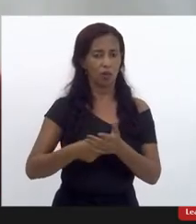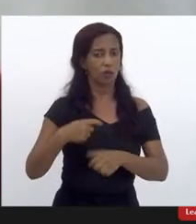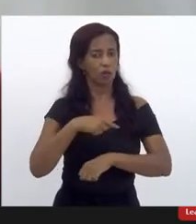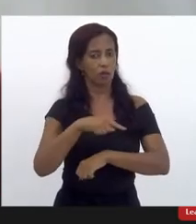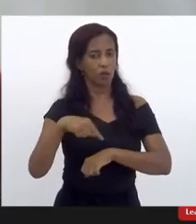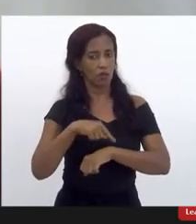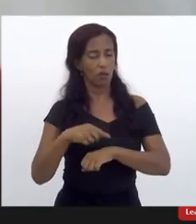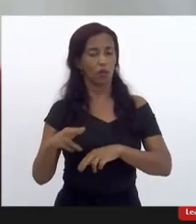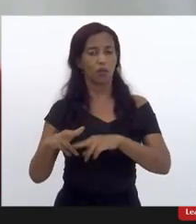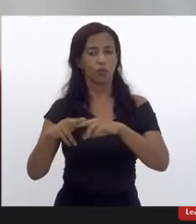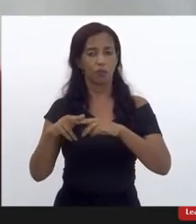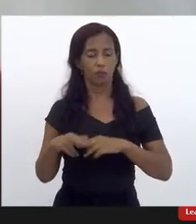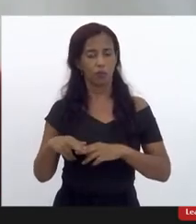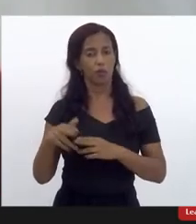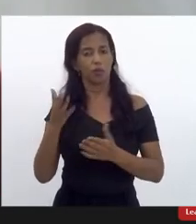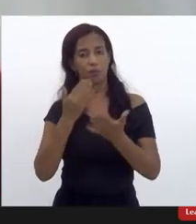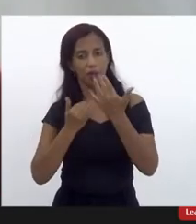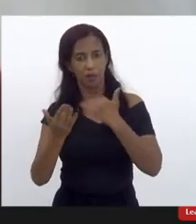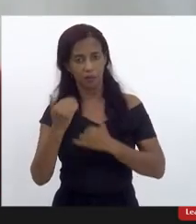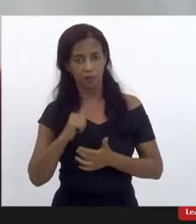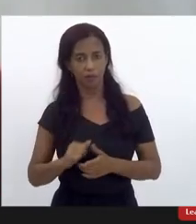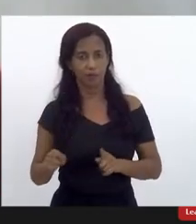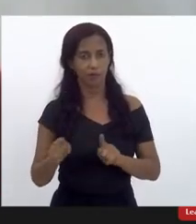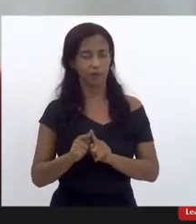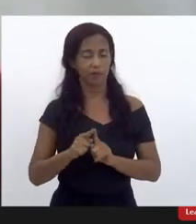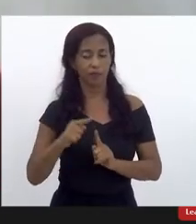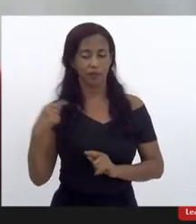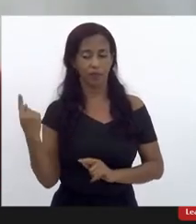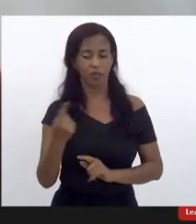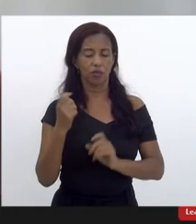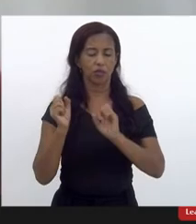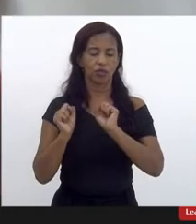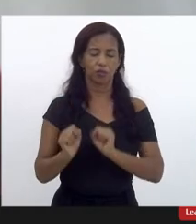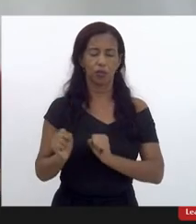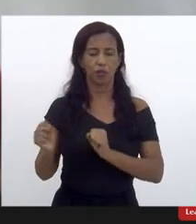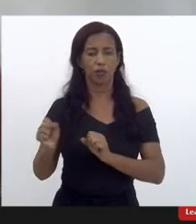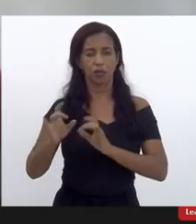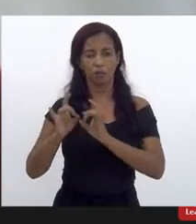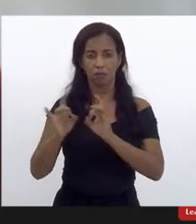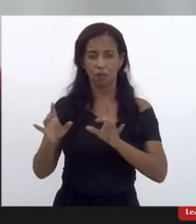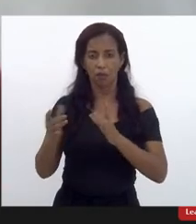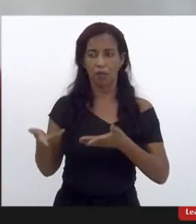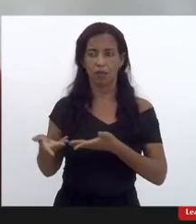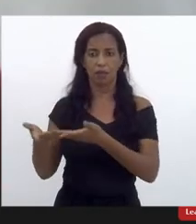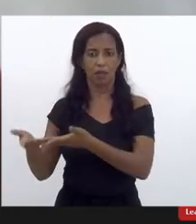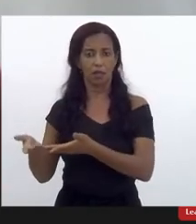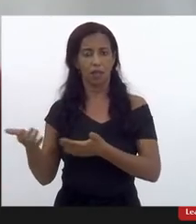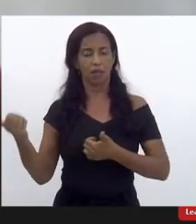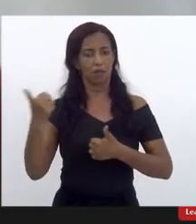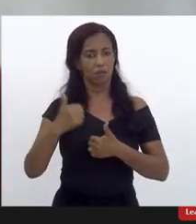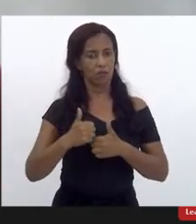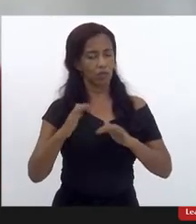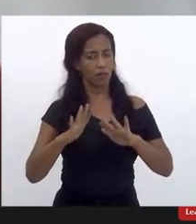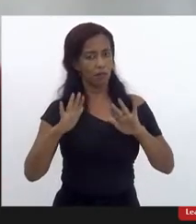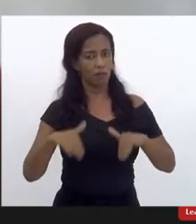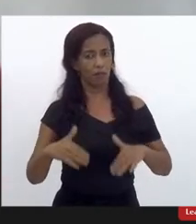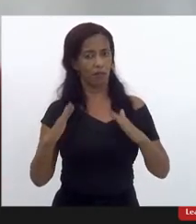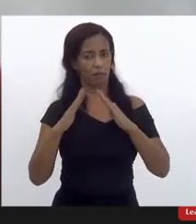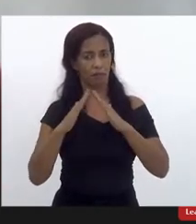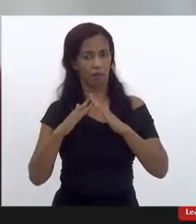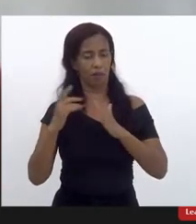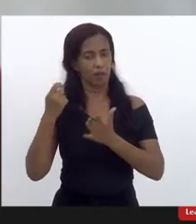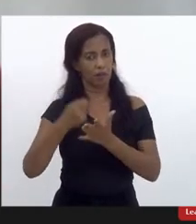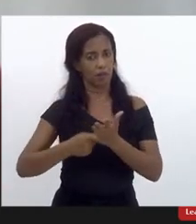por isso a luta pelo auxílio alimentação, para que a gente possa sair daqui e deixar um legado positivo para a rede. Essa é a nossa luta diária.